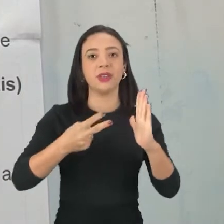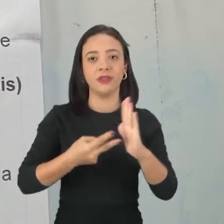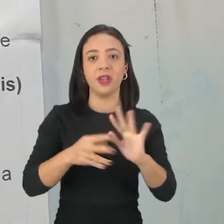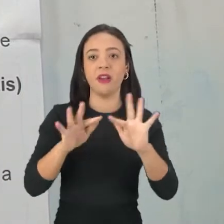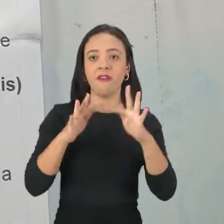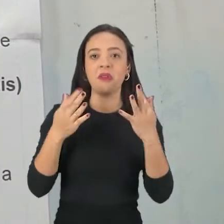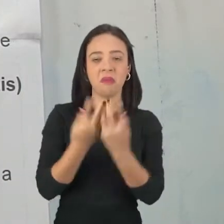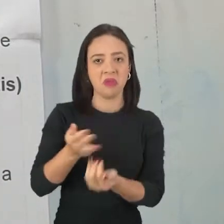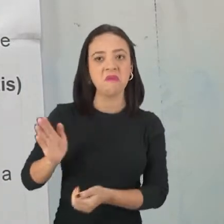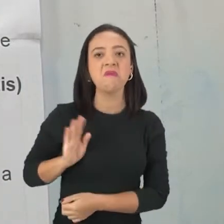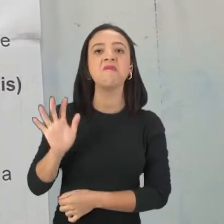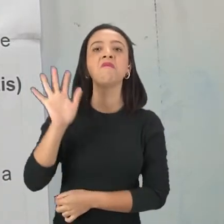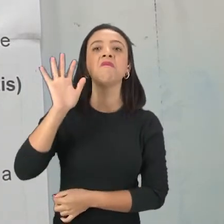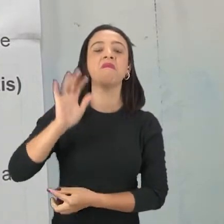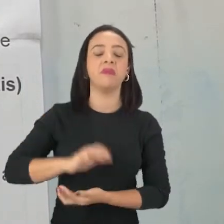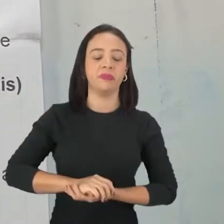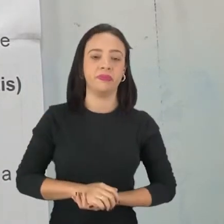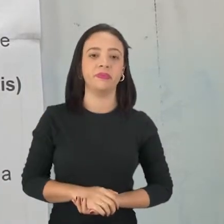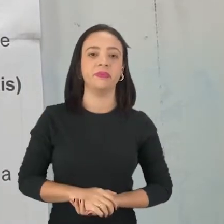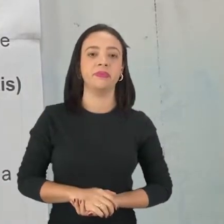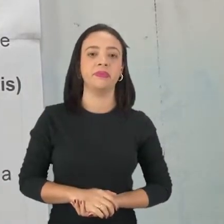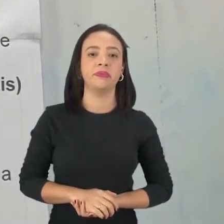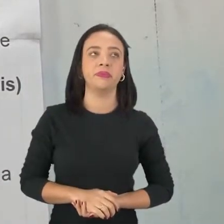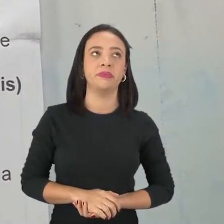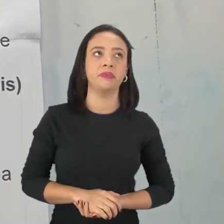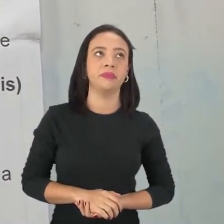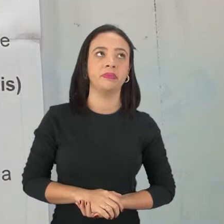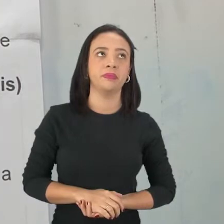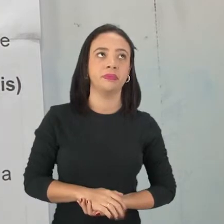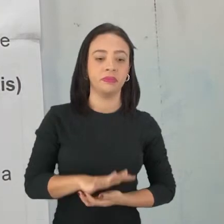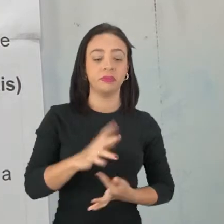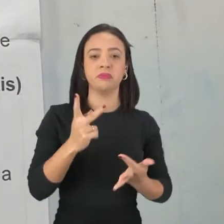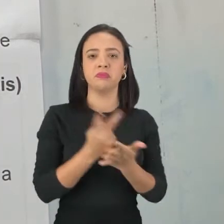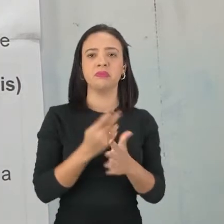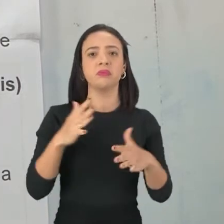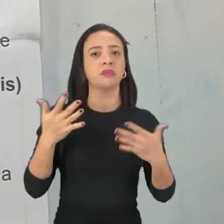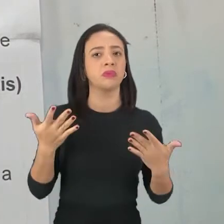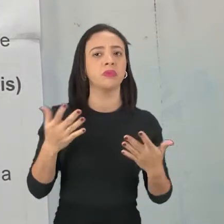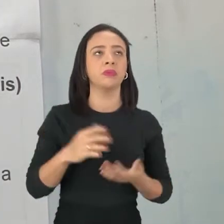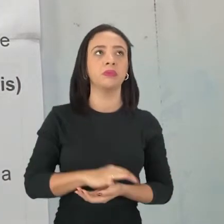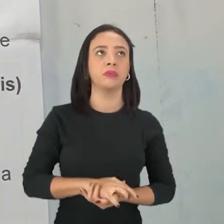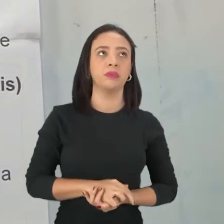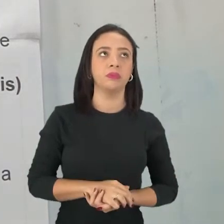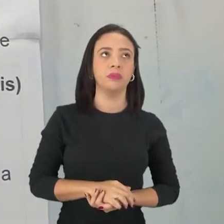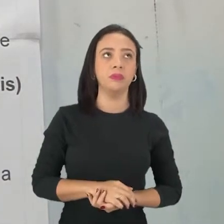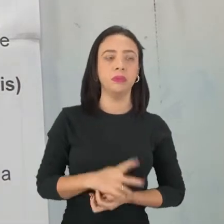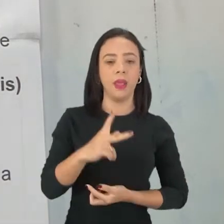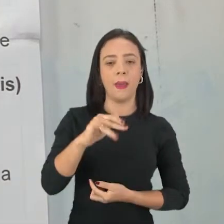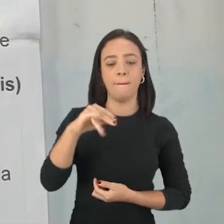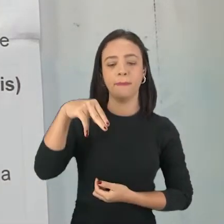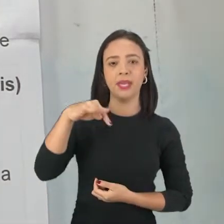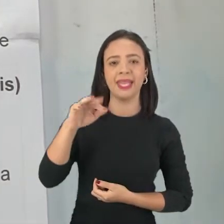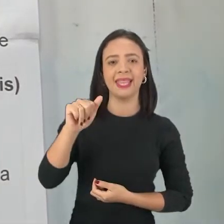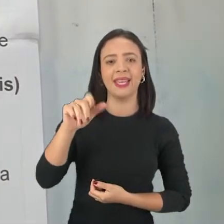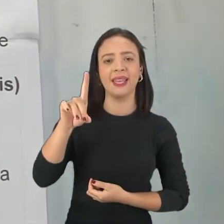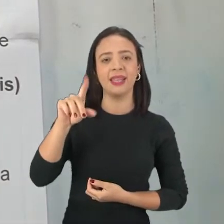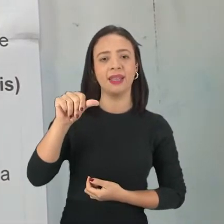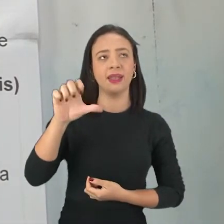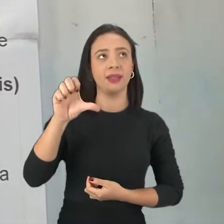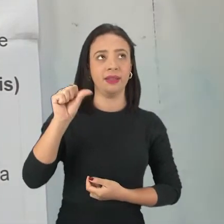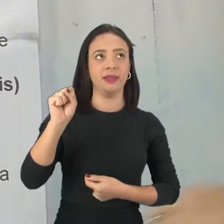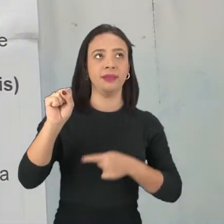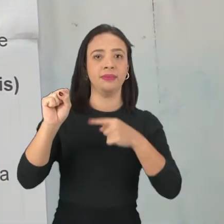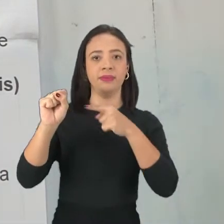prosperidade familiar o erro aqui ó pintadas quando eu falo